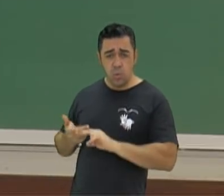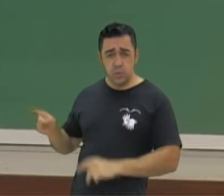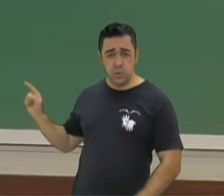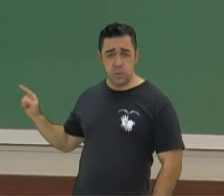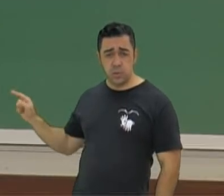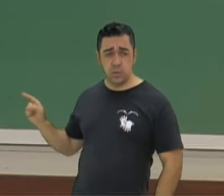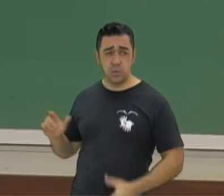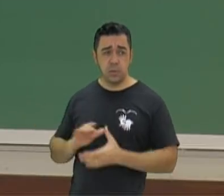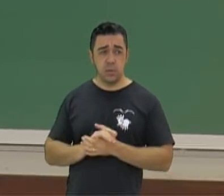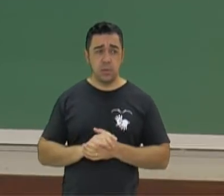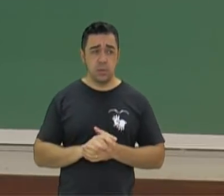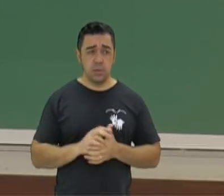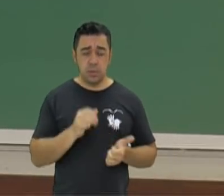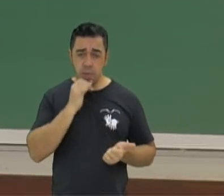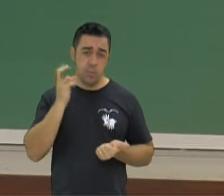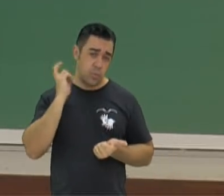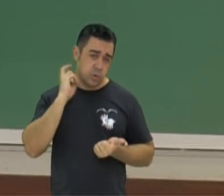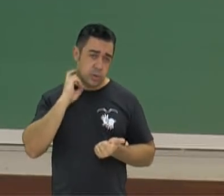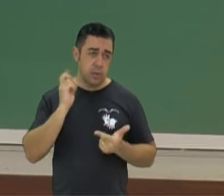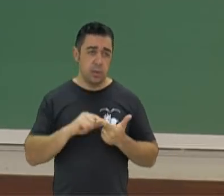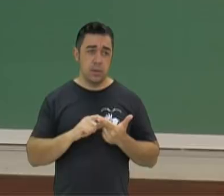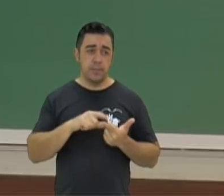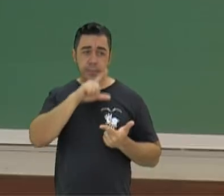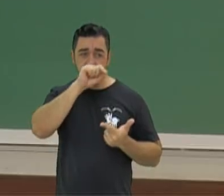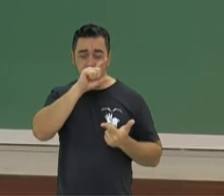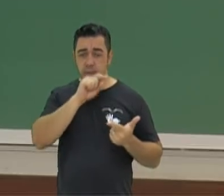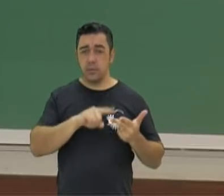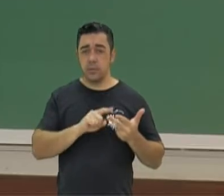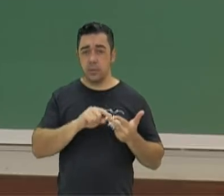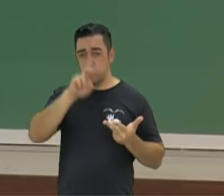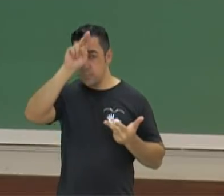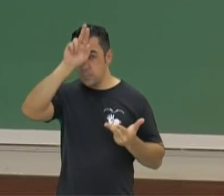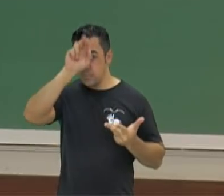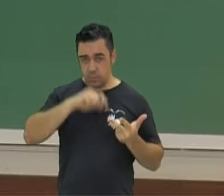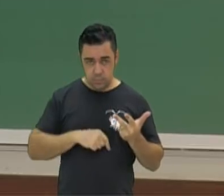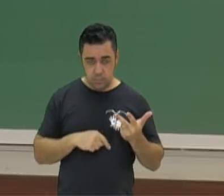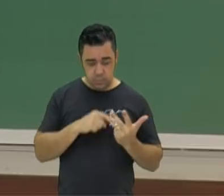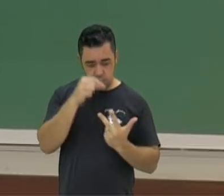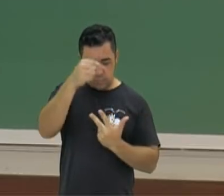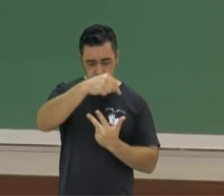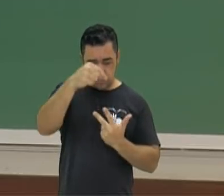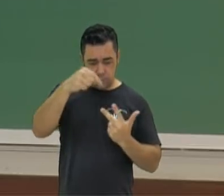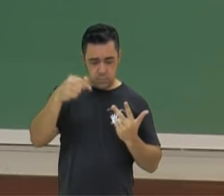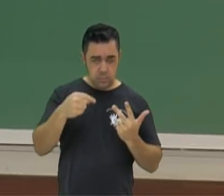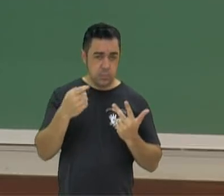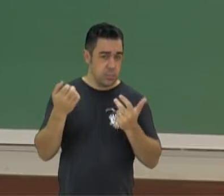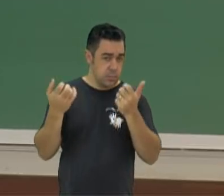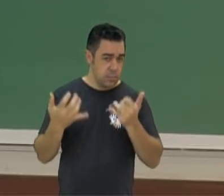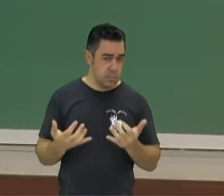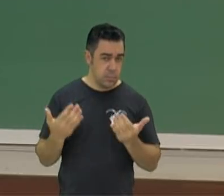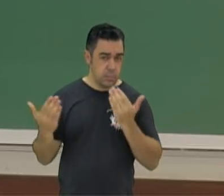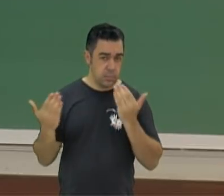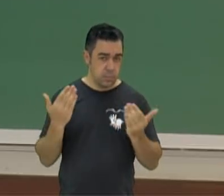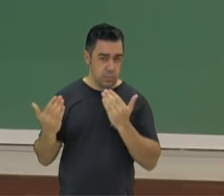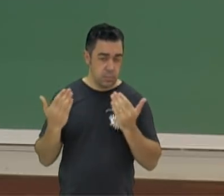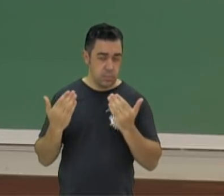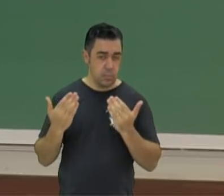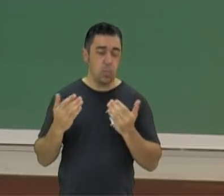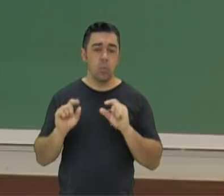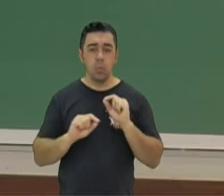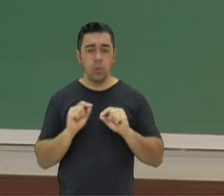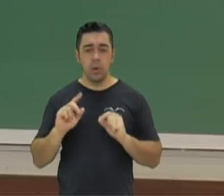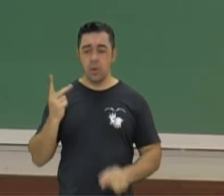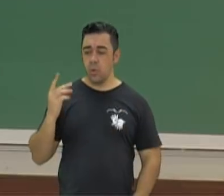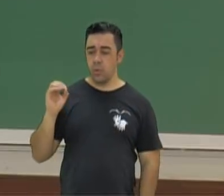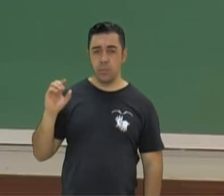para vocês, tá? Então, eu dei aqui um morcego, uma ave e uma libélula. Vocês vão usar para mim, então, para falar, comparando, então. Se é, por exemplo,